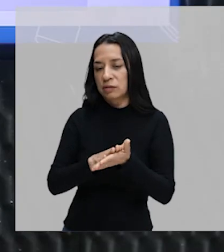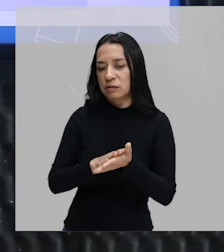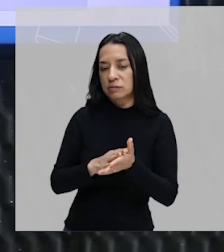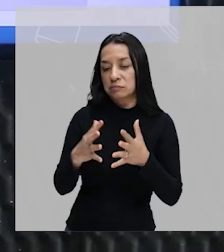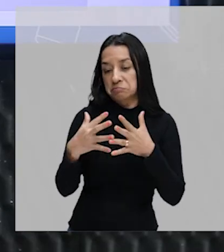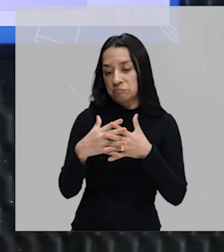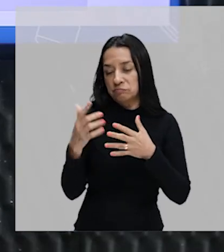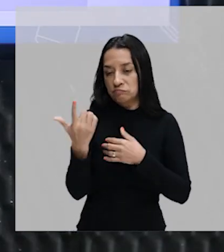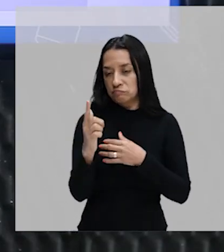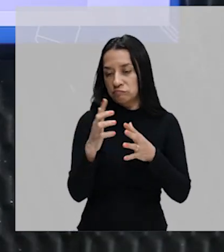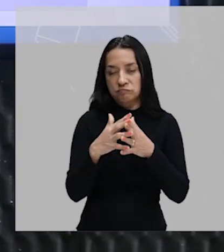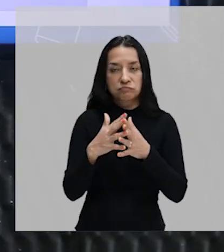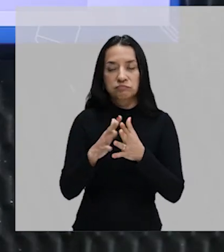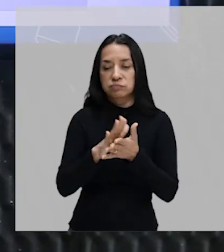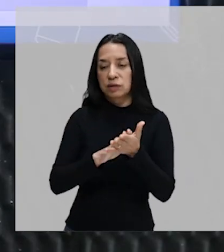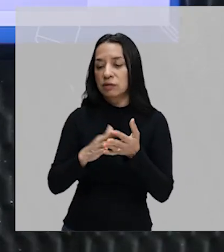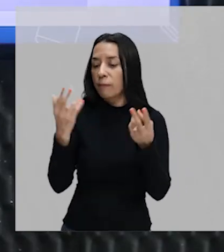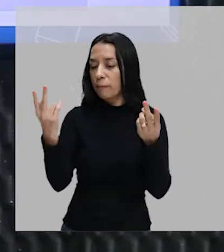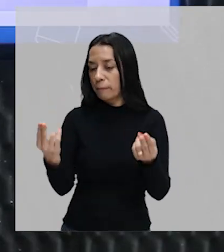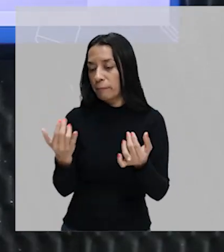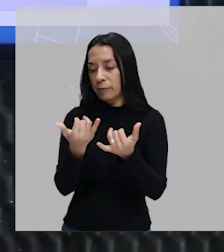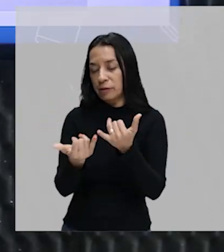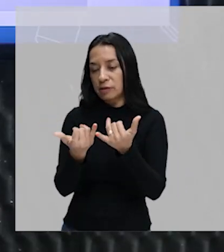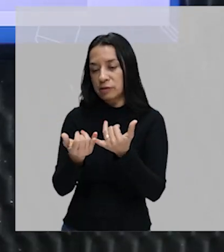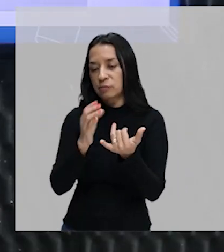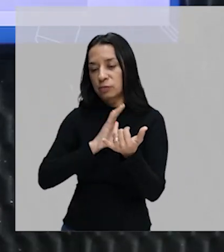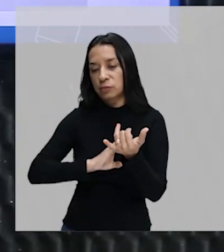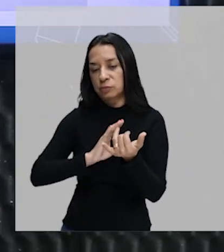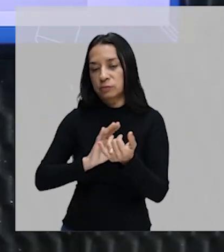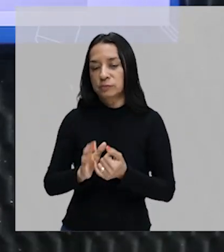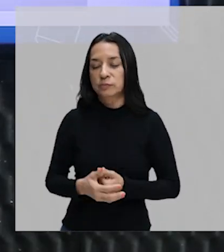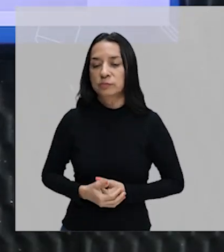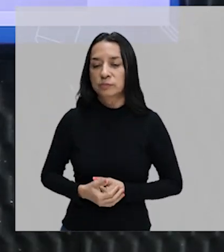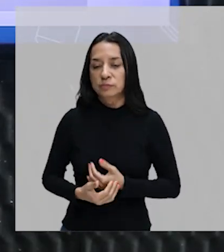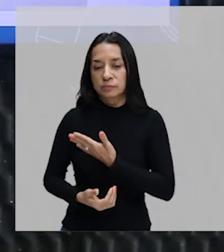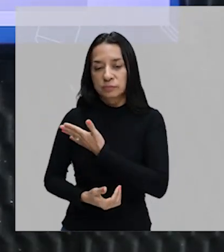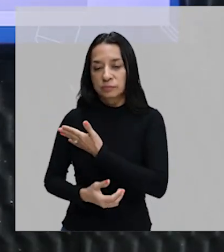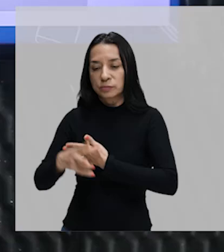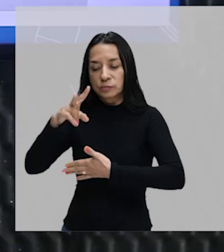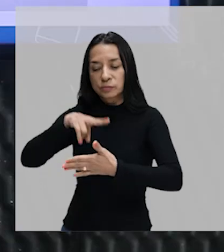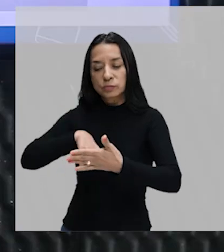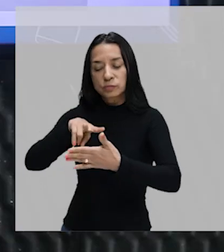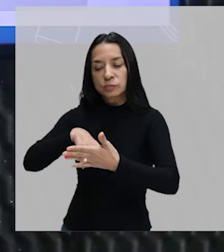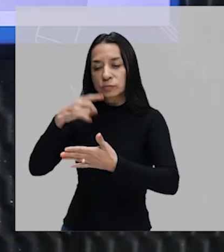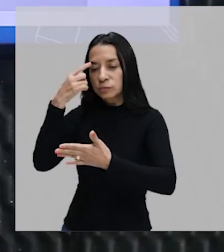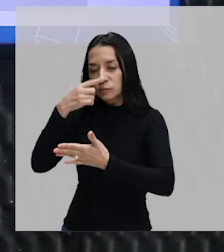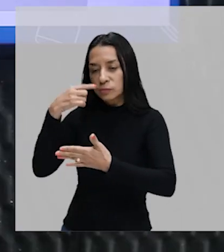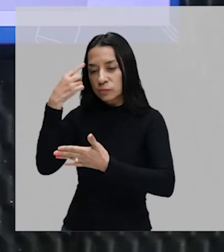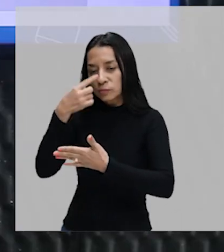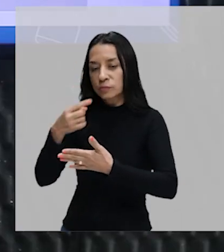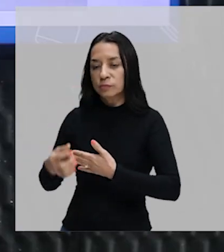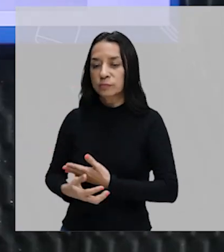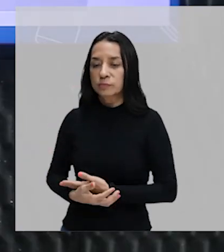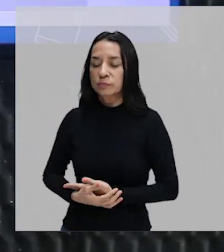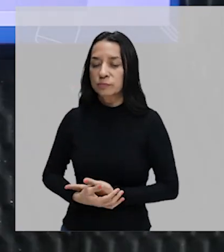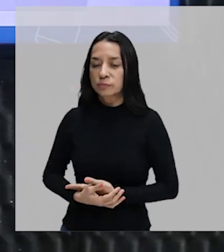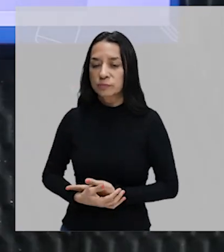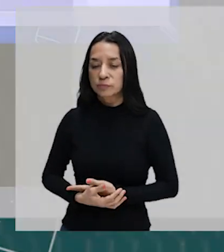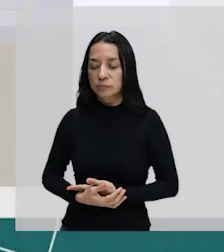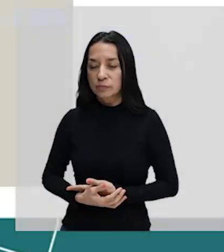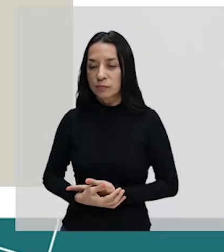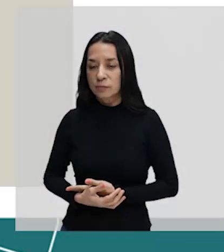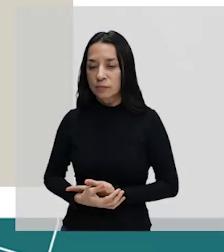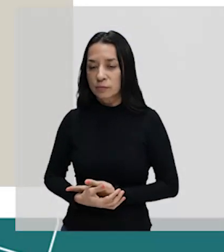português. Bolívia, boliviano e boliviana. Brasil,